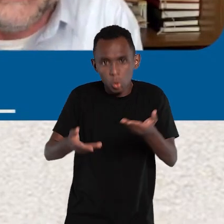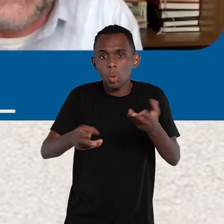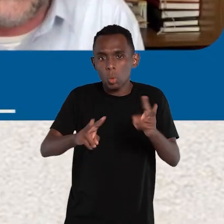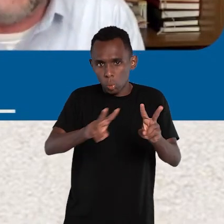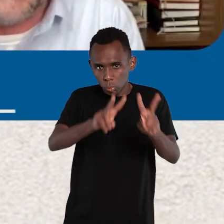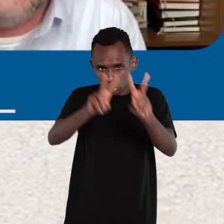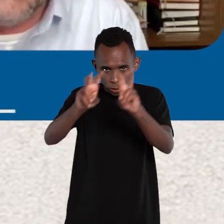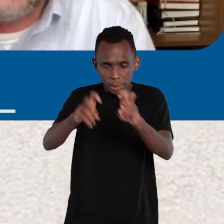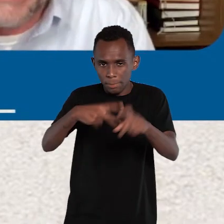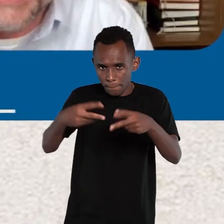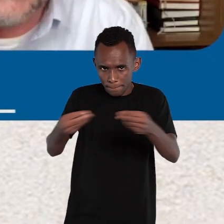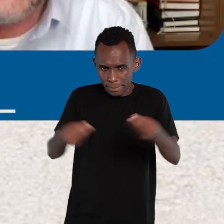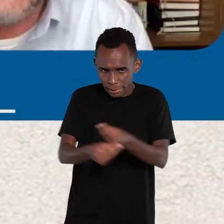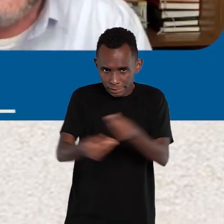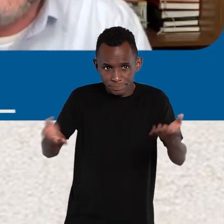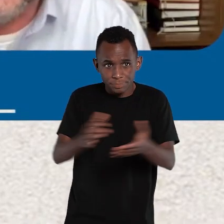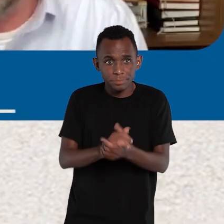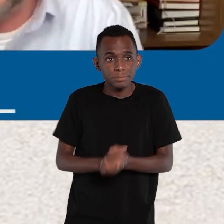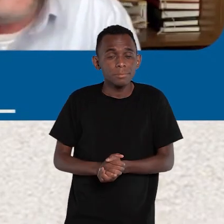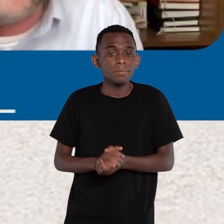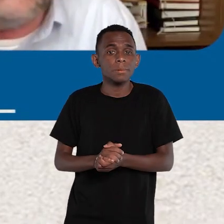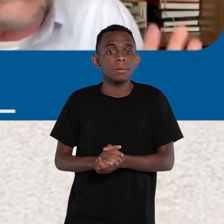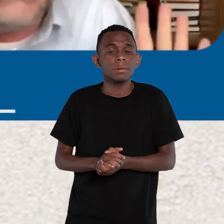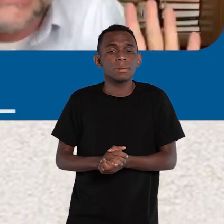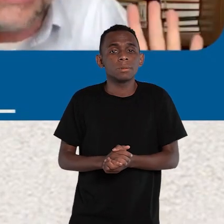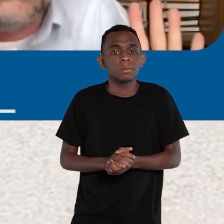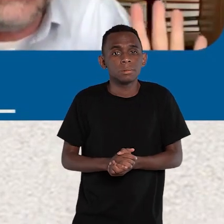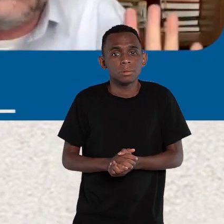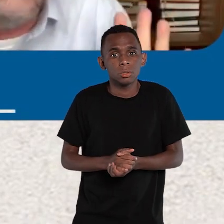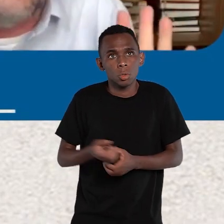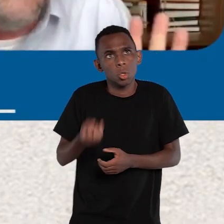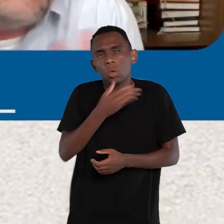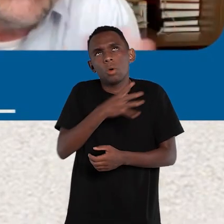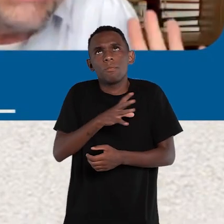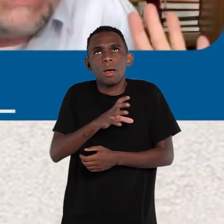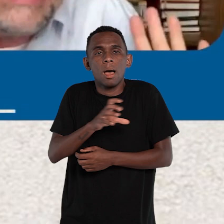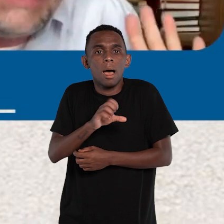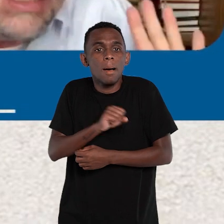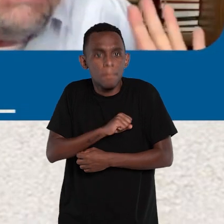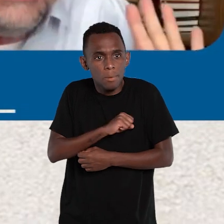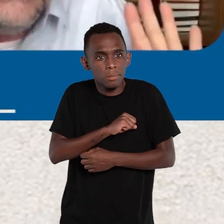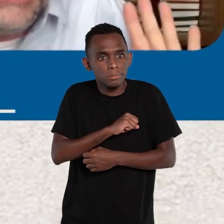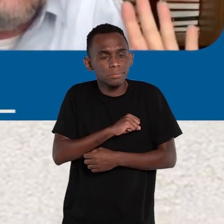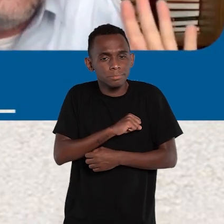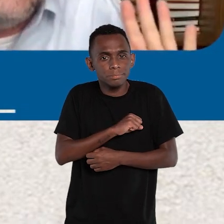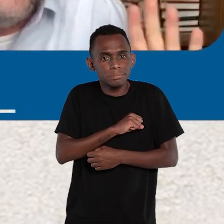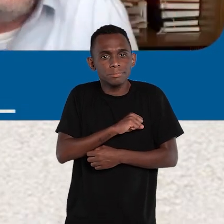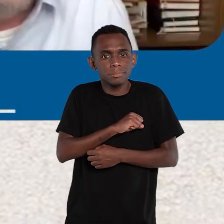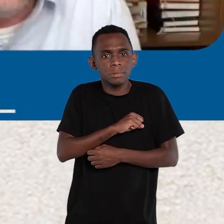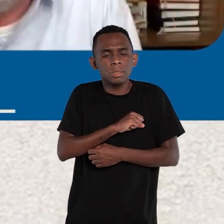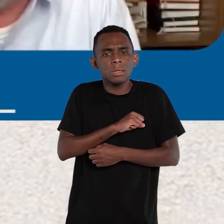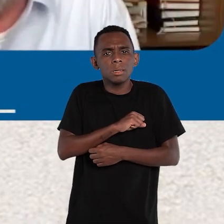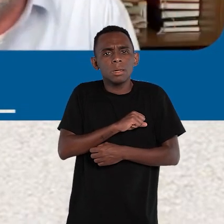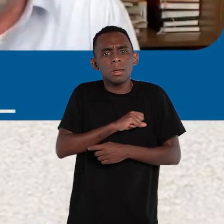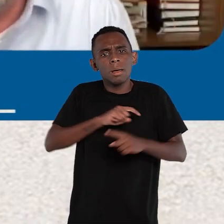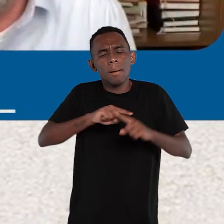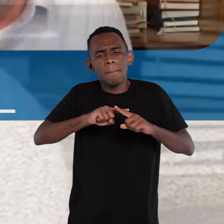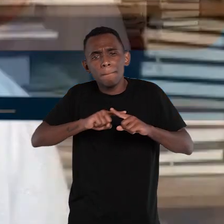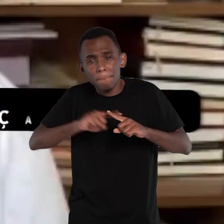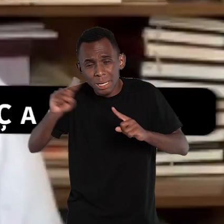capítulo, lá em Paraty, para os presentes, não tinha de onde era extraído aquilo. Novo romance de Marçal Aquino, ponto final.